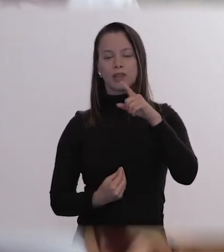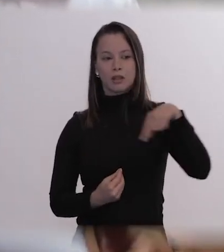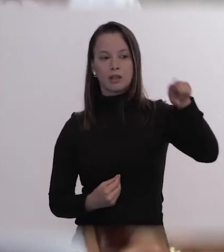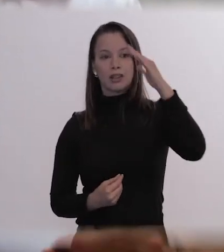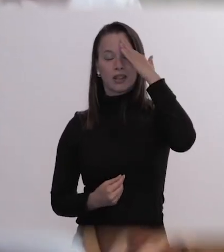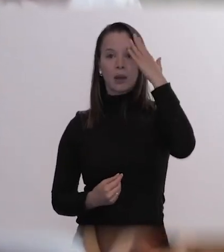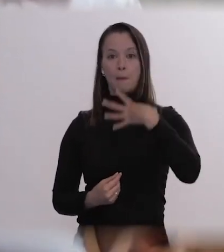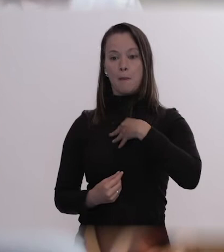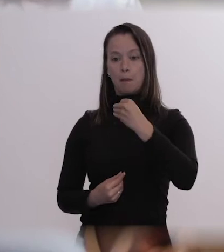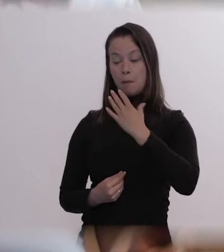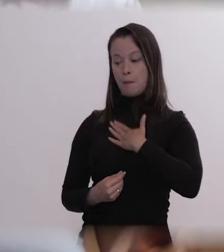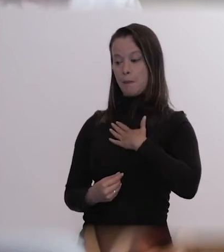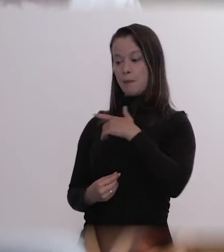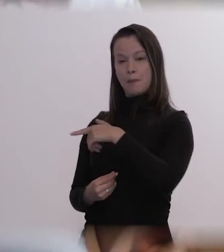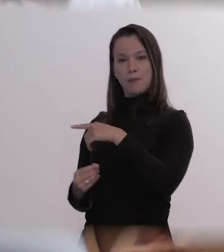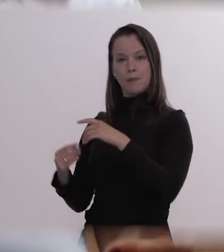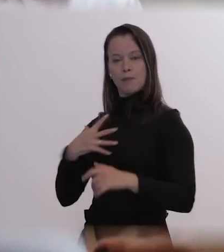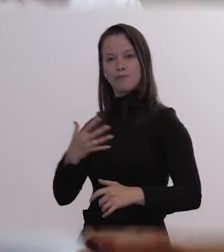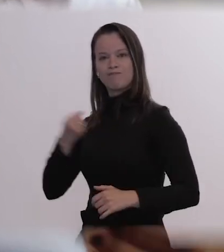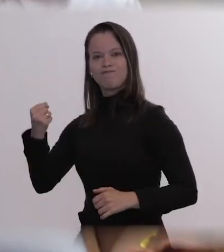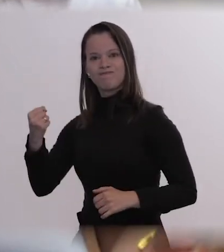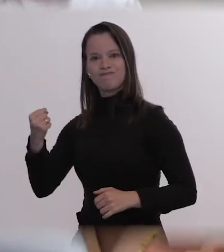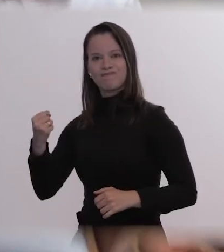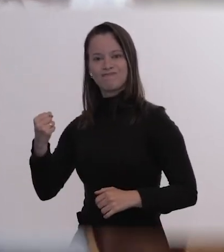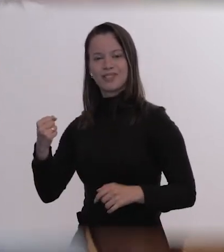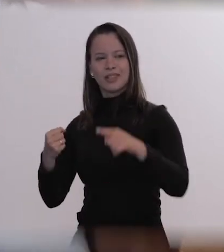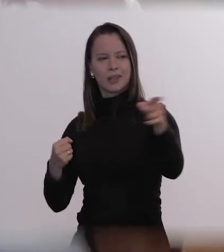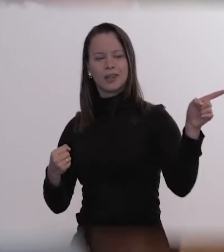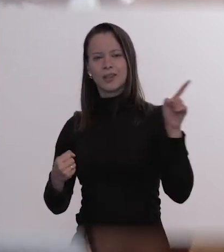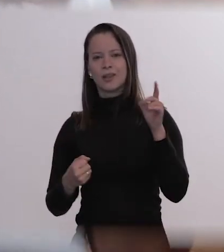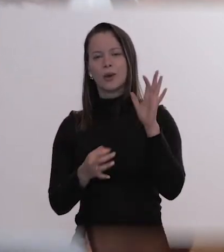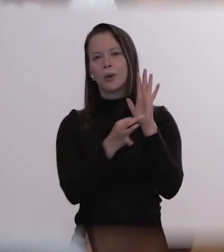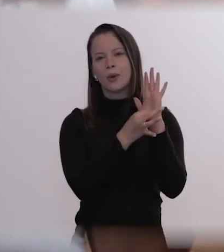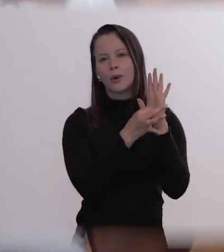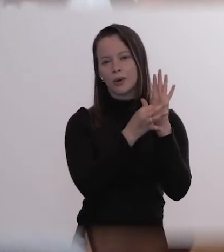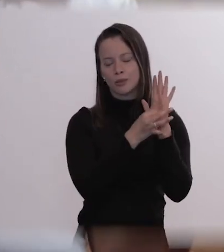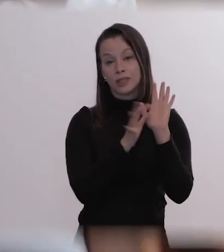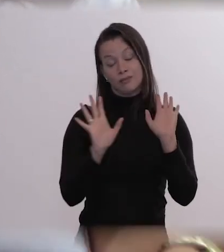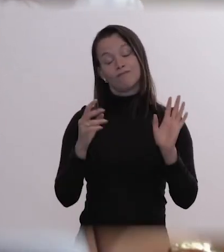faleceu e foi por suicídio, eu ouço, assim,